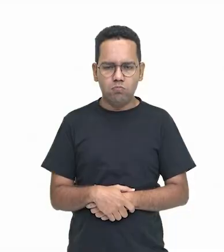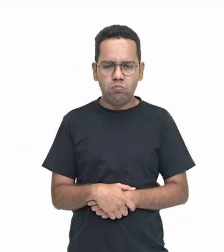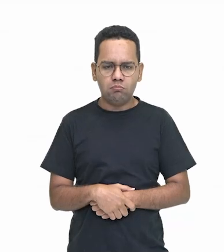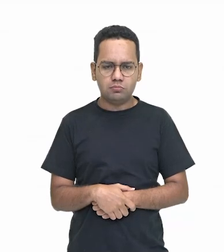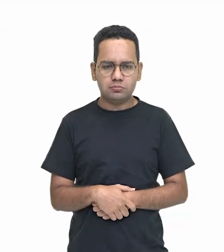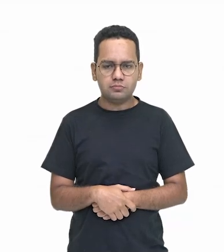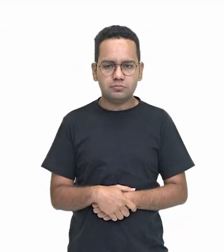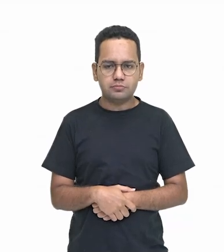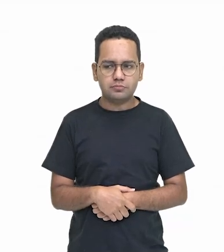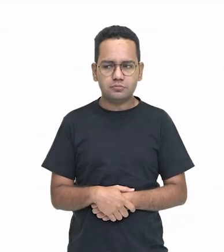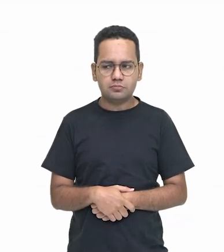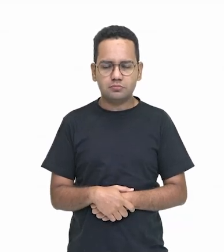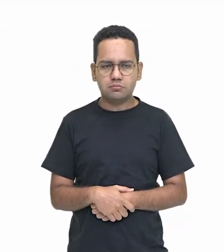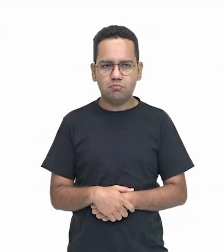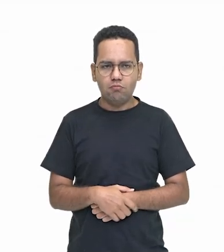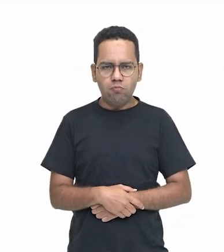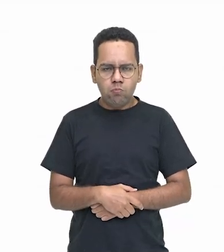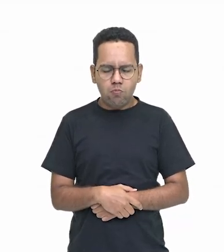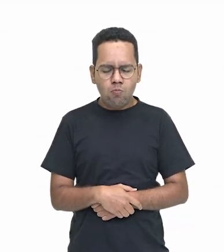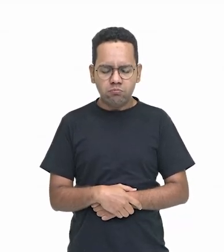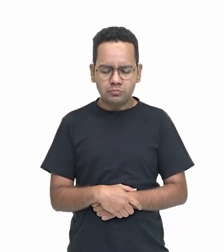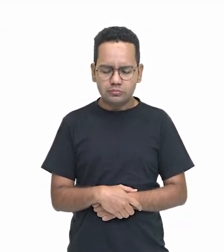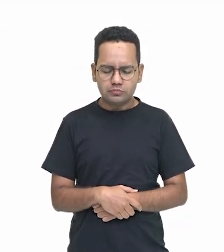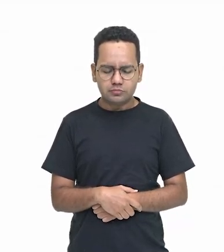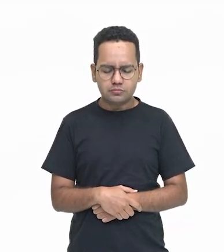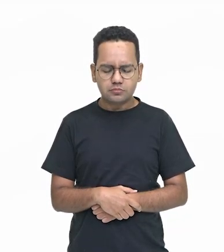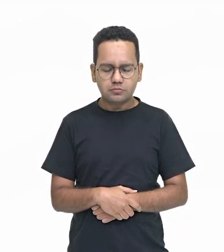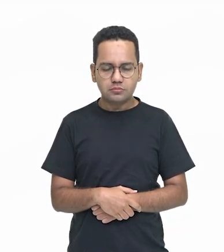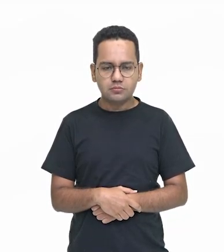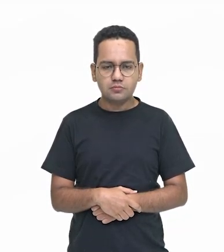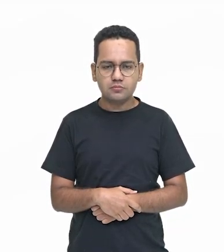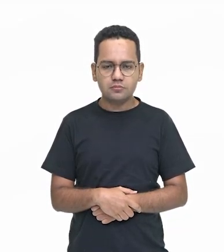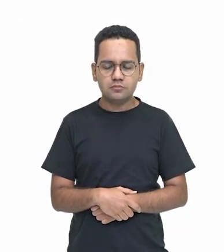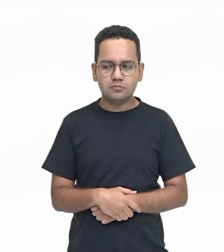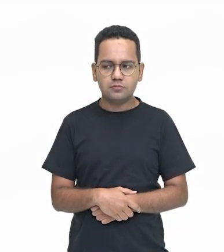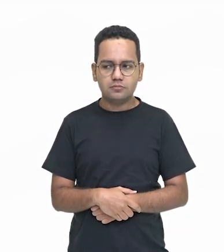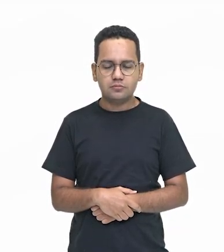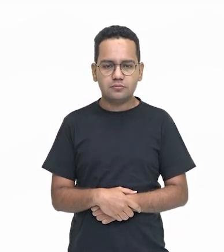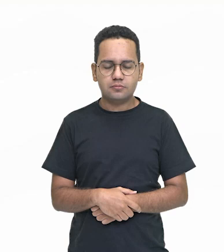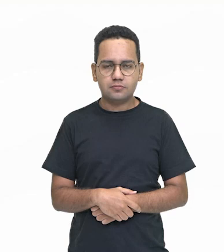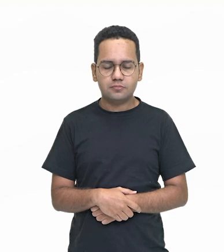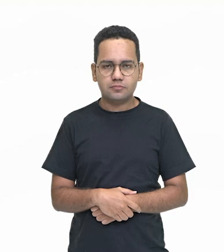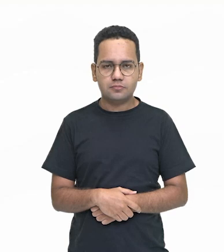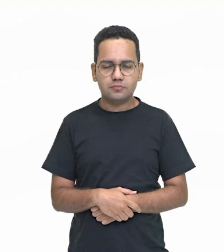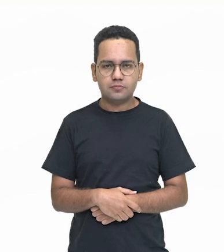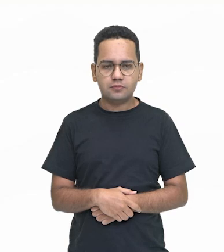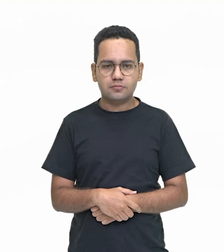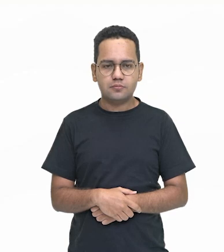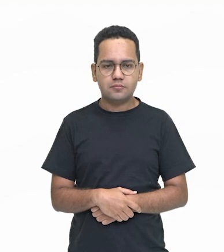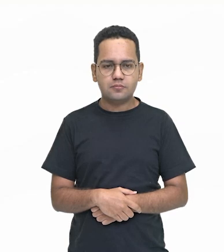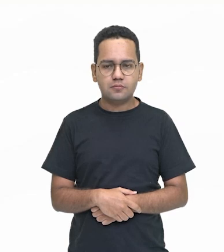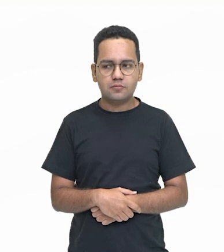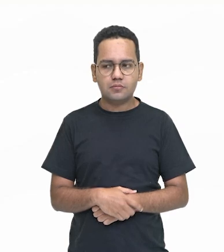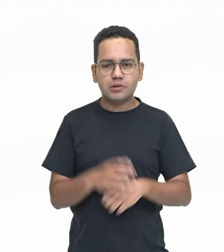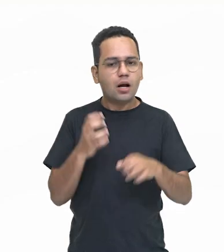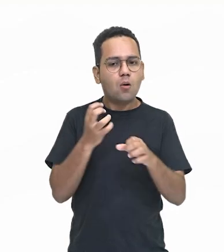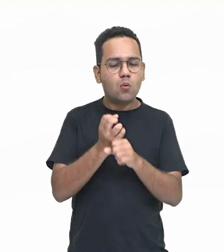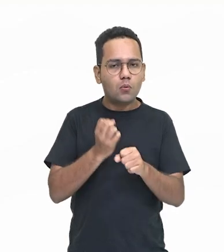feito. Como fazer o cálculo do consumo de